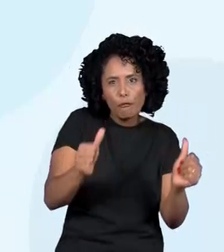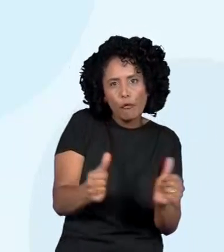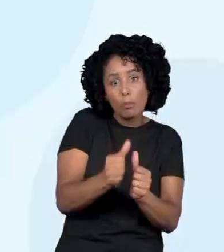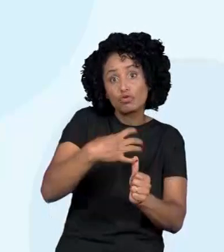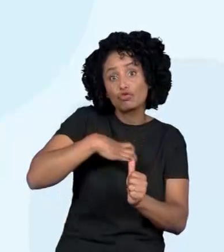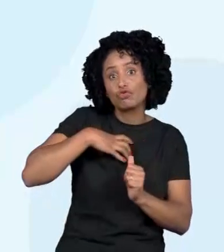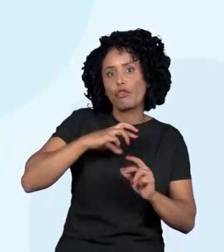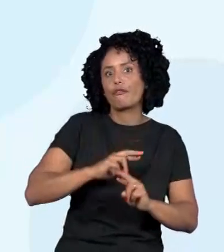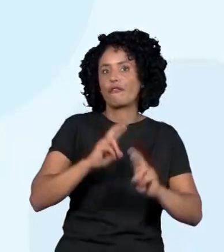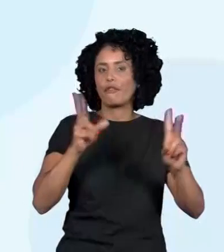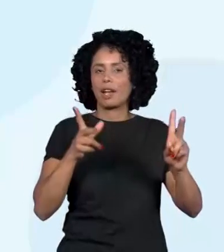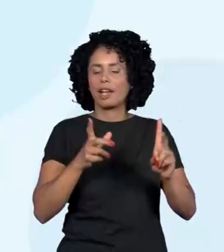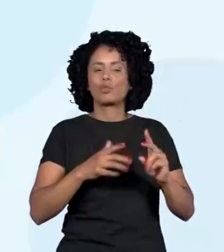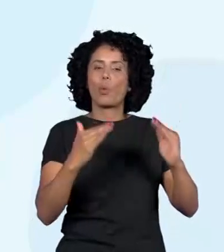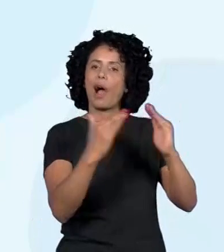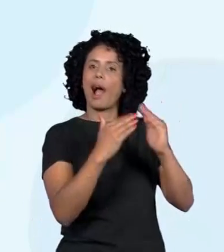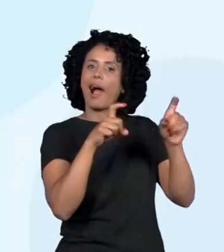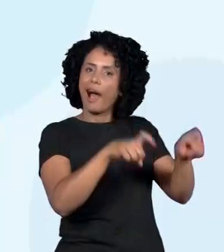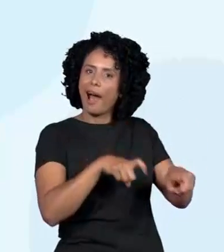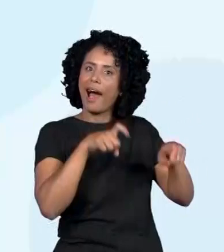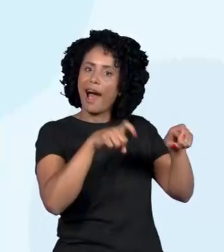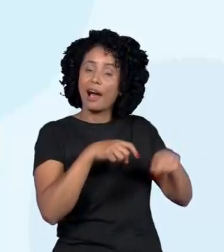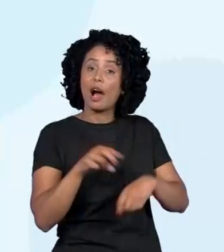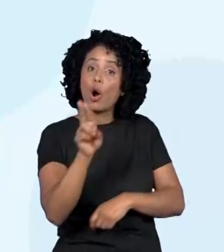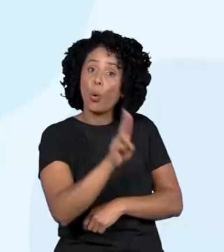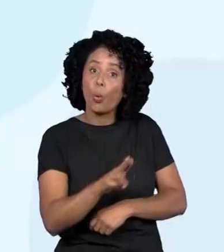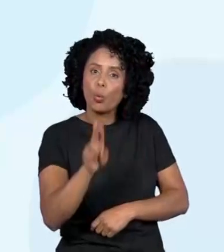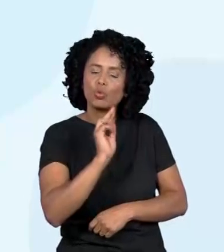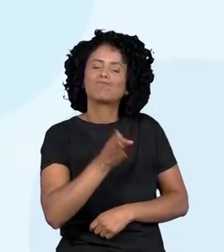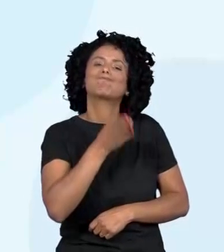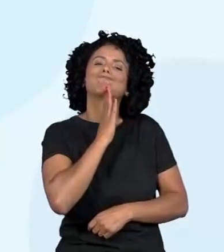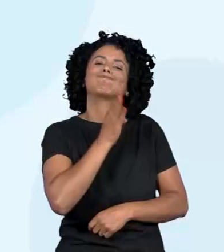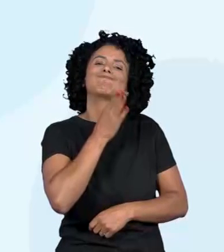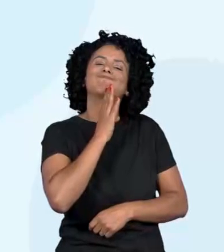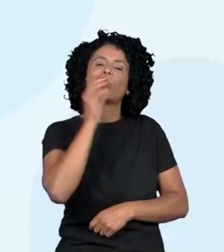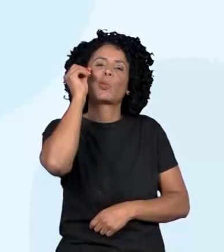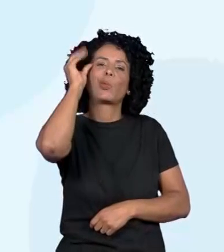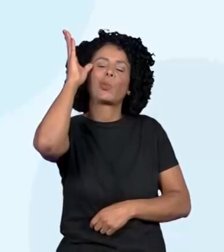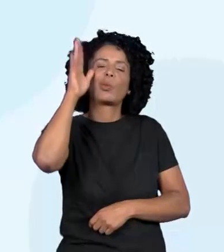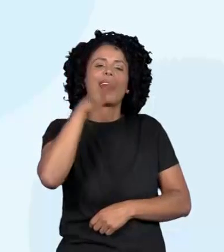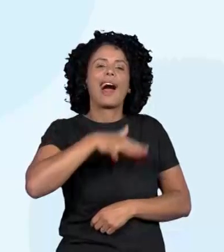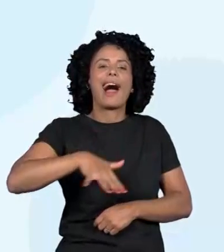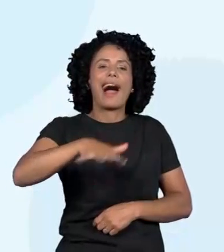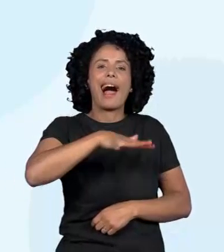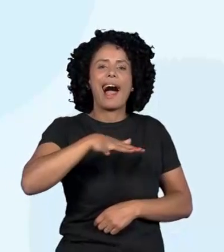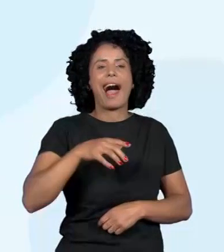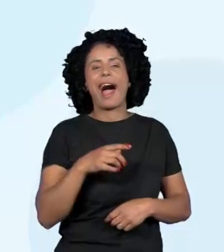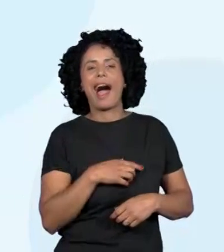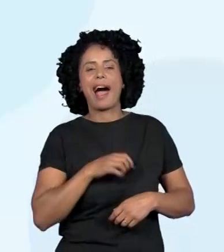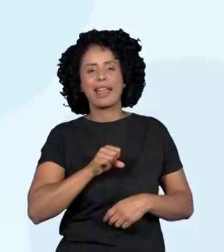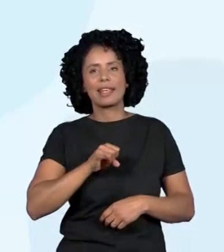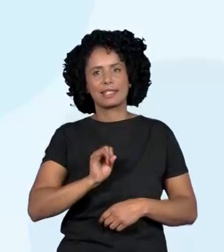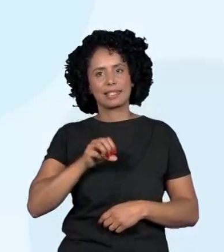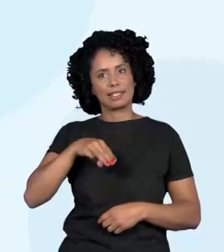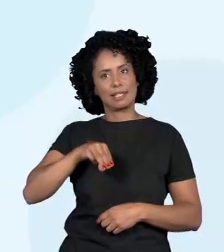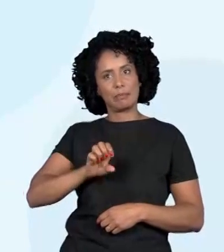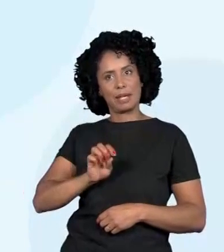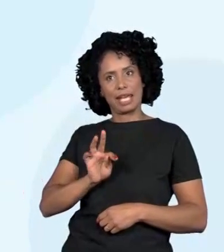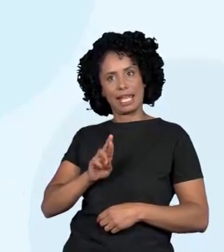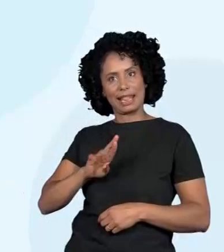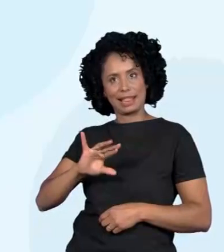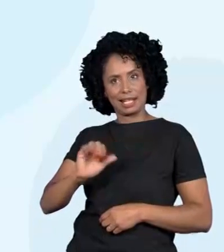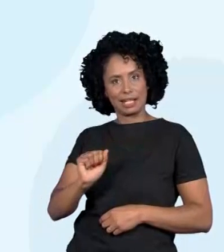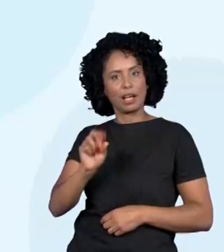numa casa de campo. Ela usou os seus conhecimentos sobre simetria para continuar um desenho